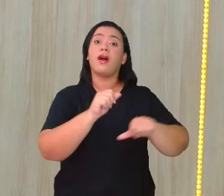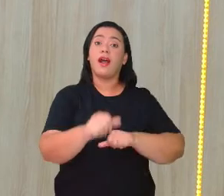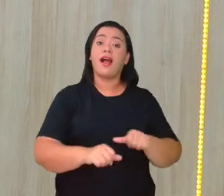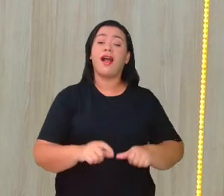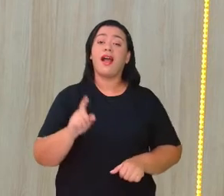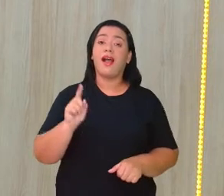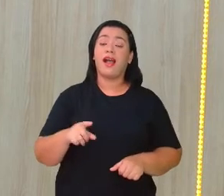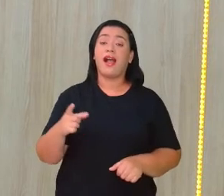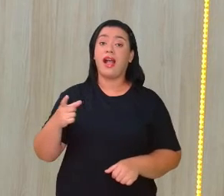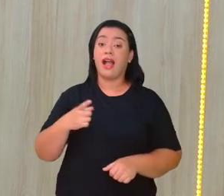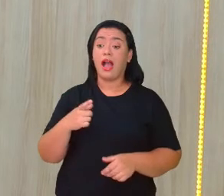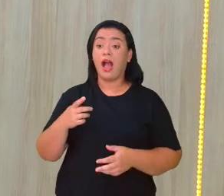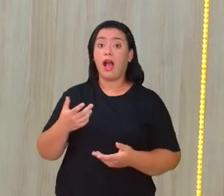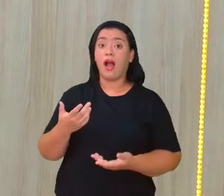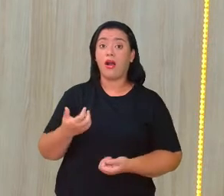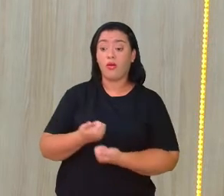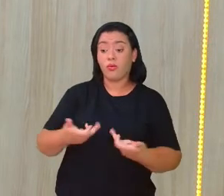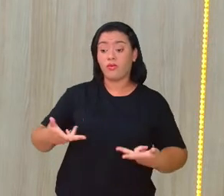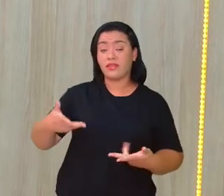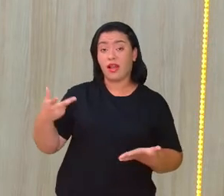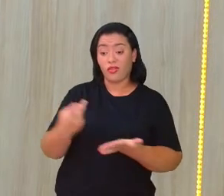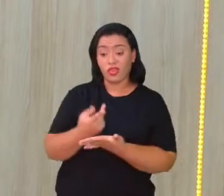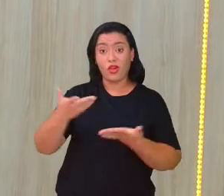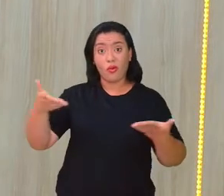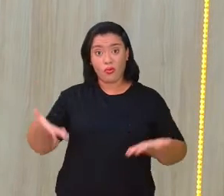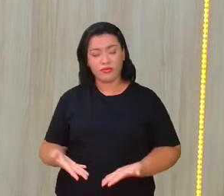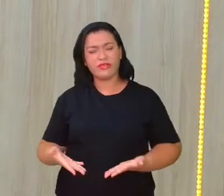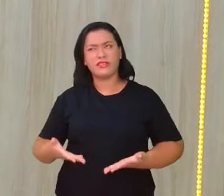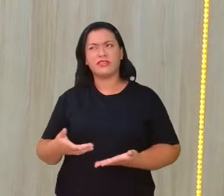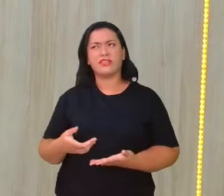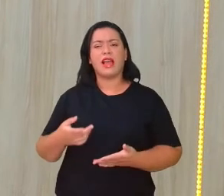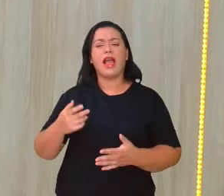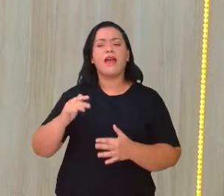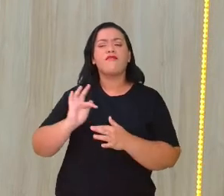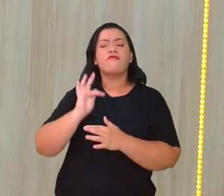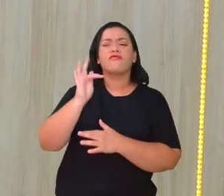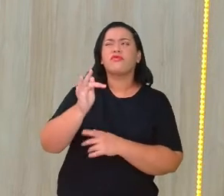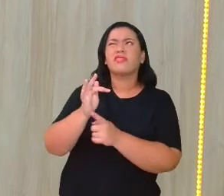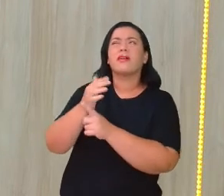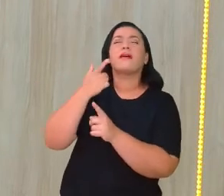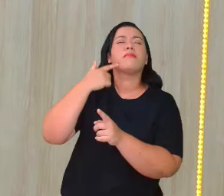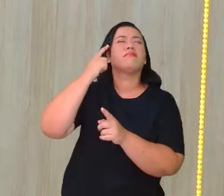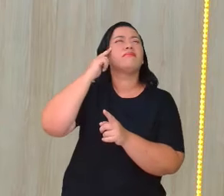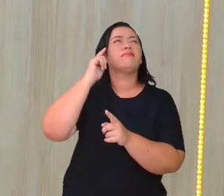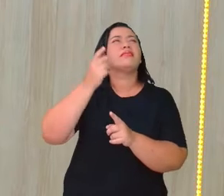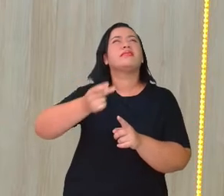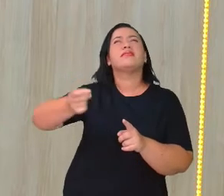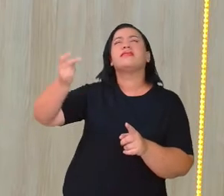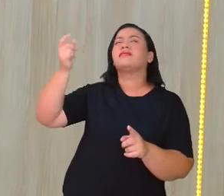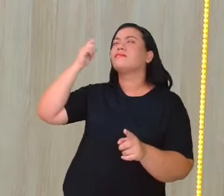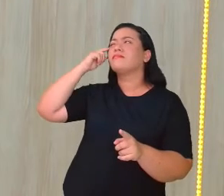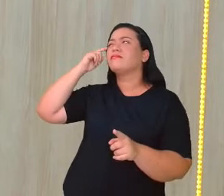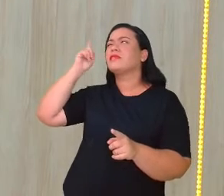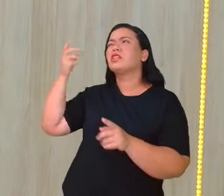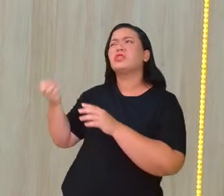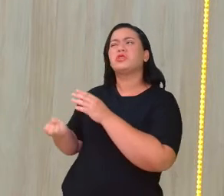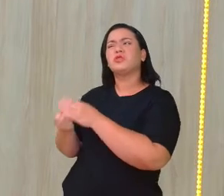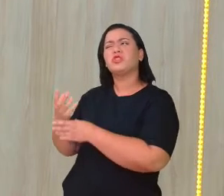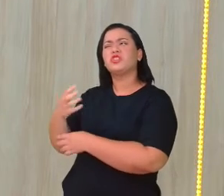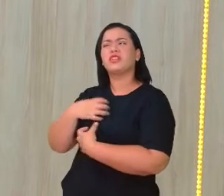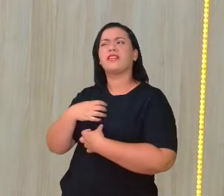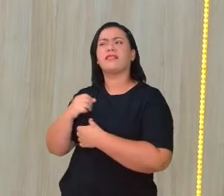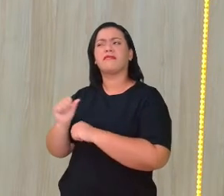que aconteceram hoje, né? E vocês vão dizer assim, eita, ó, naquela época, quando surgiu, era de uma